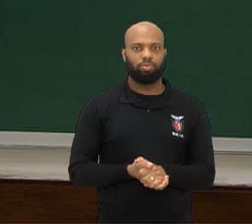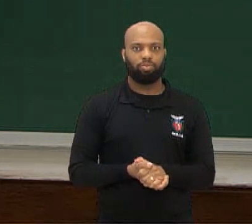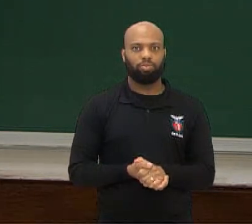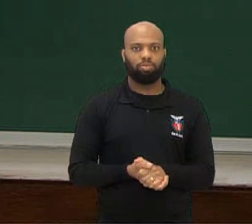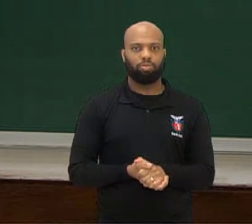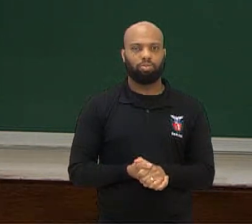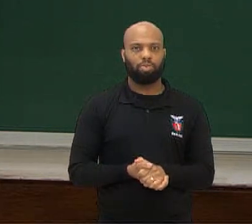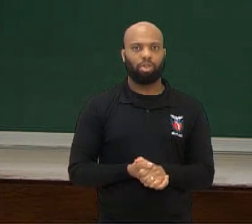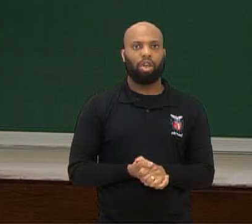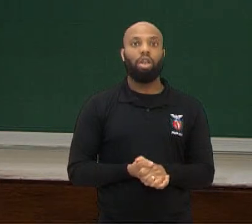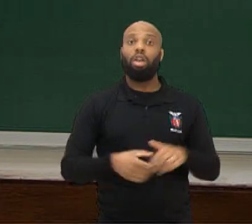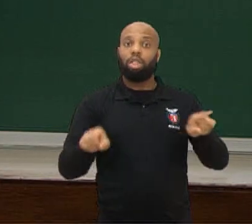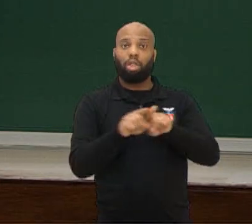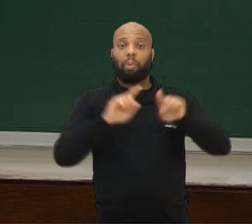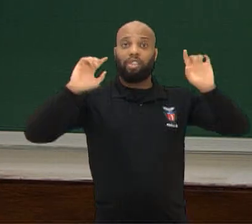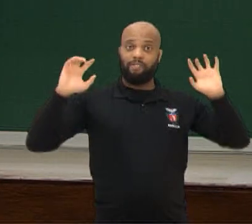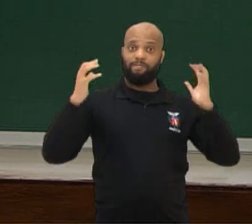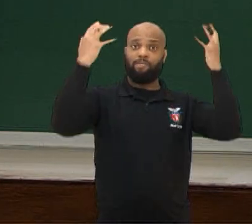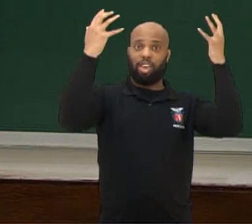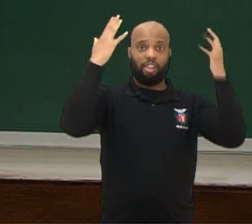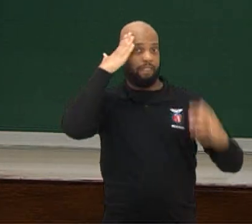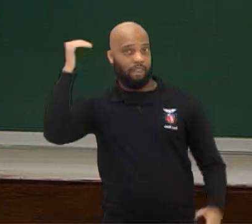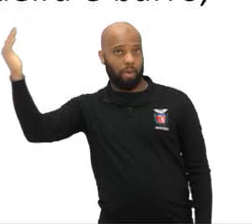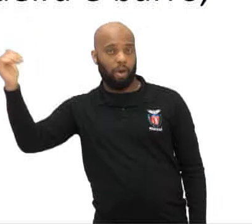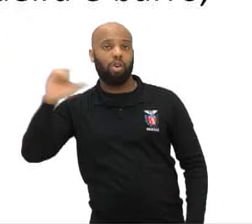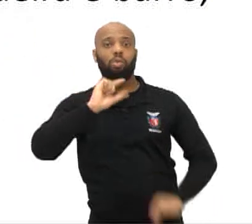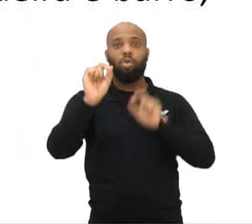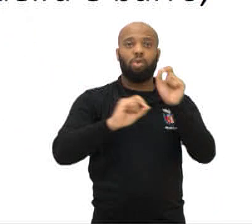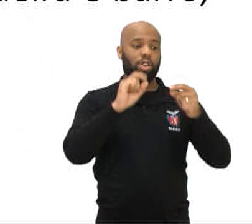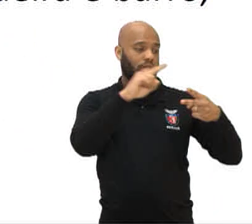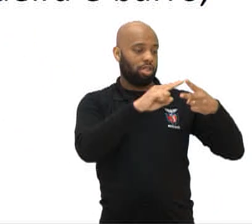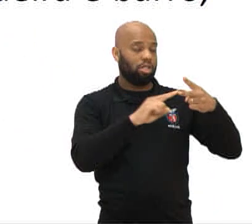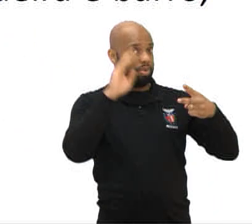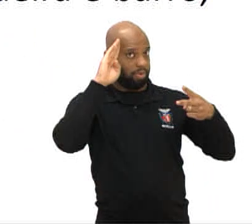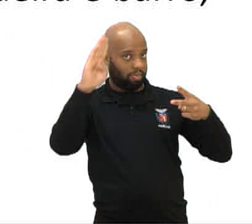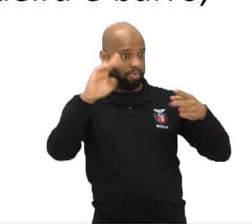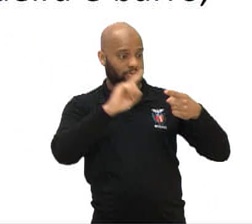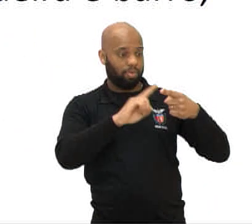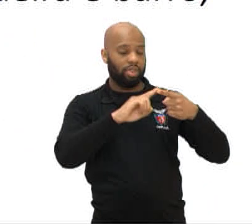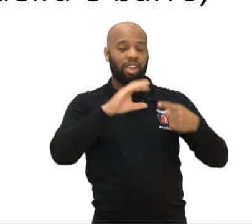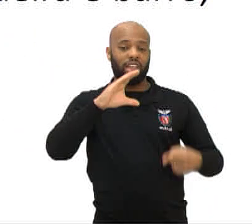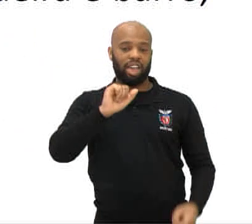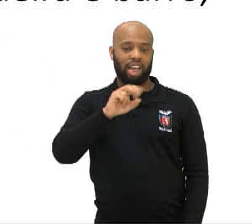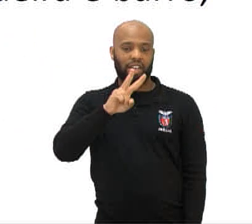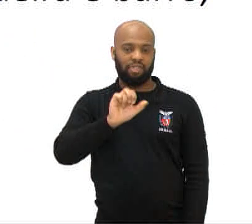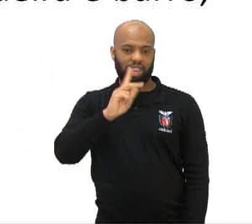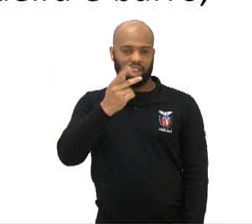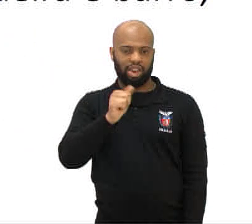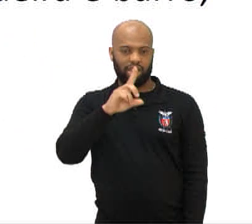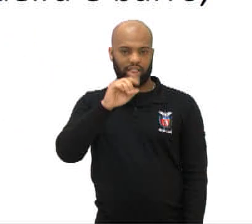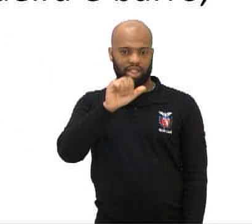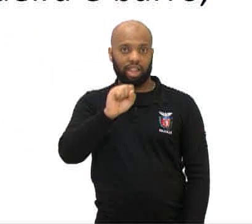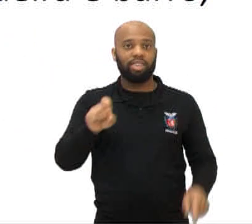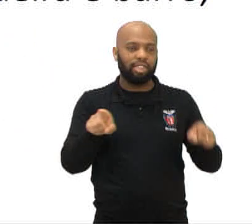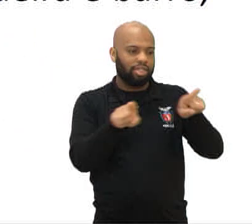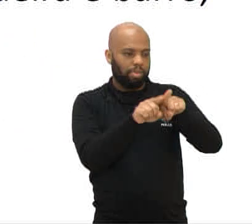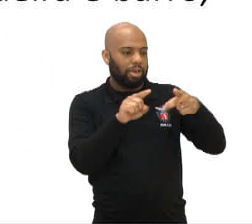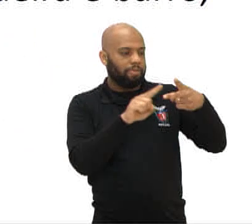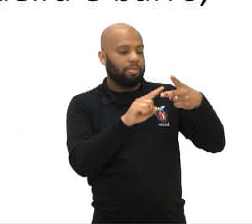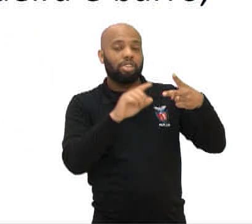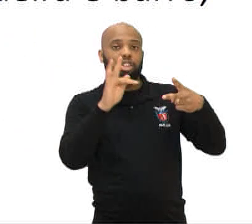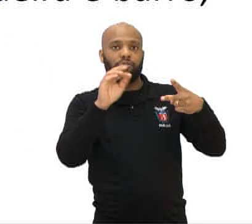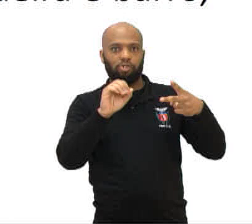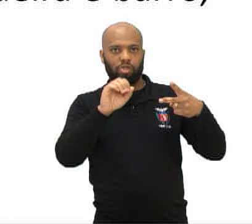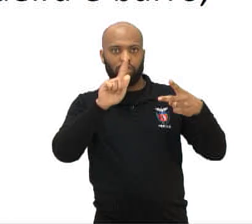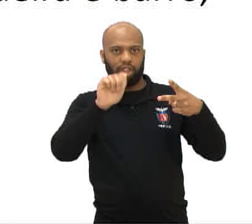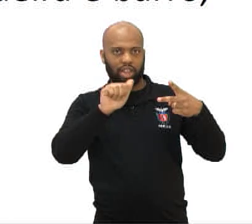pratos típicos. As festas populares, as duas principais, são as cavalhadas e o fogaréu. As danças,